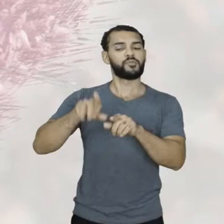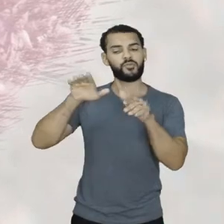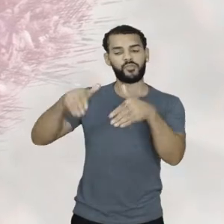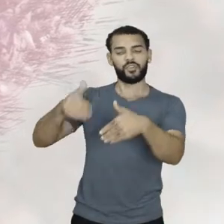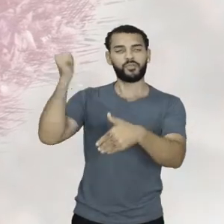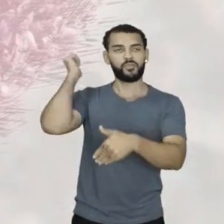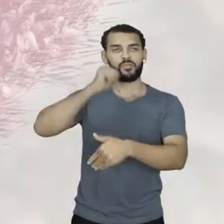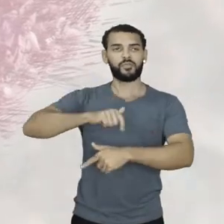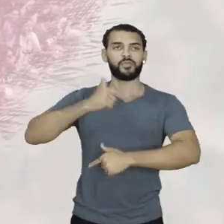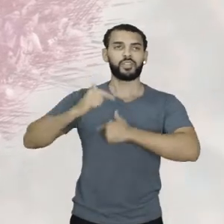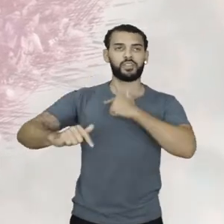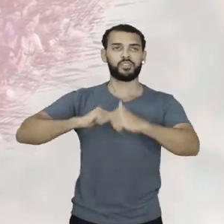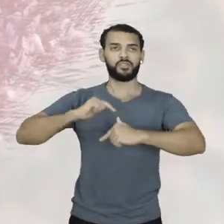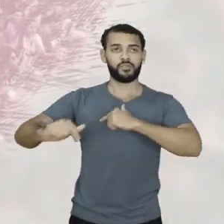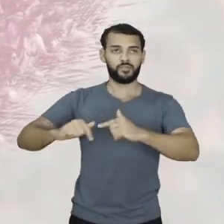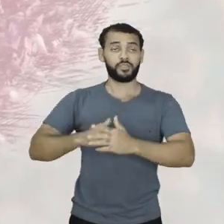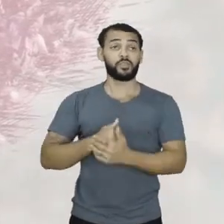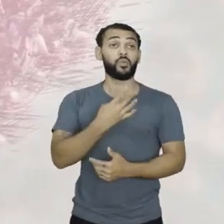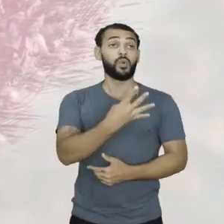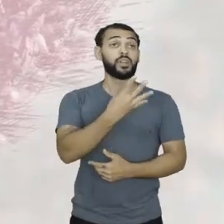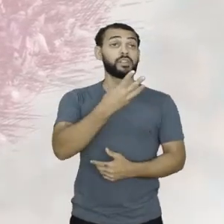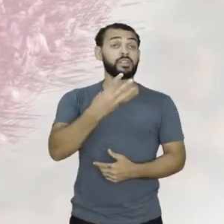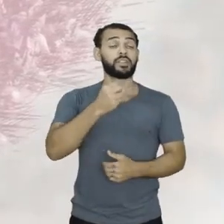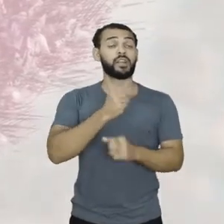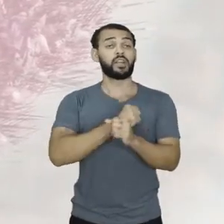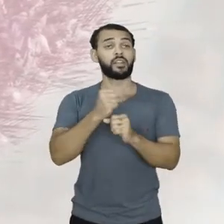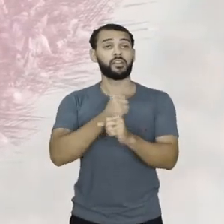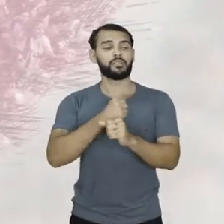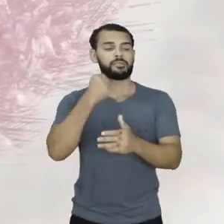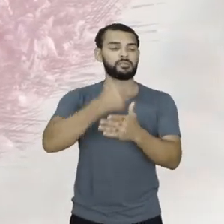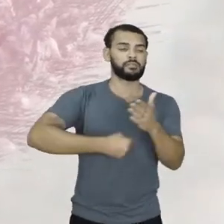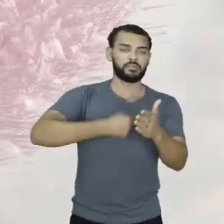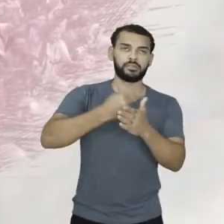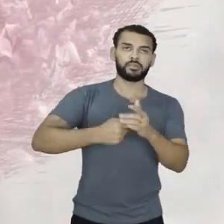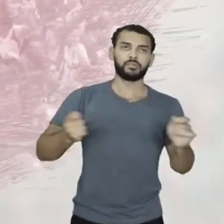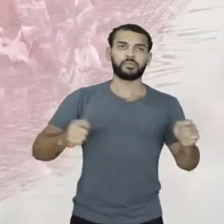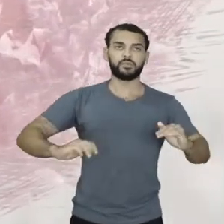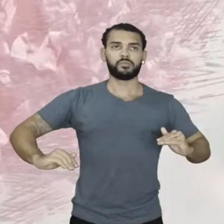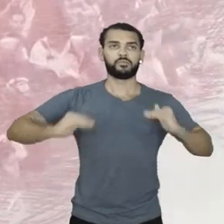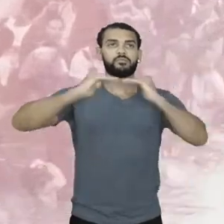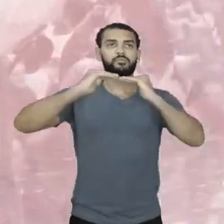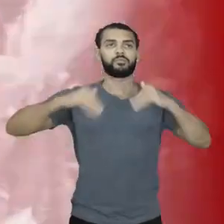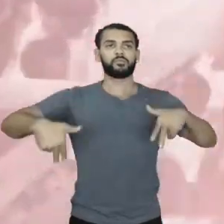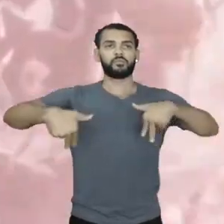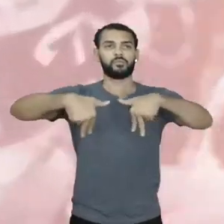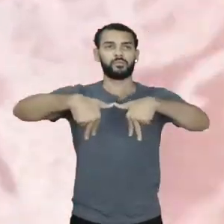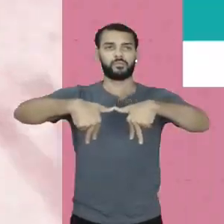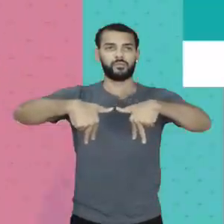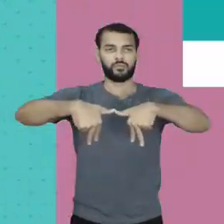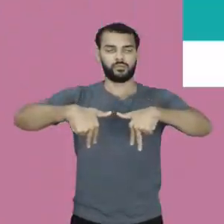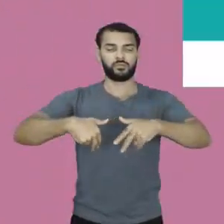há 43 anos lutando por uma política com paridade de gênero.